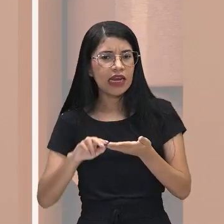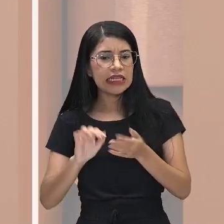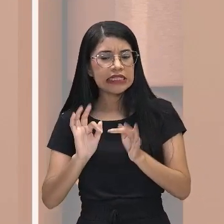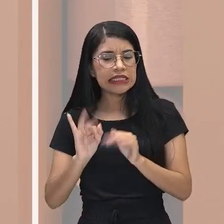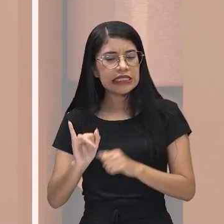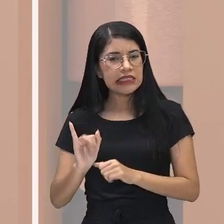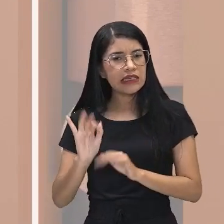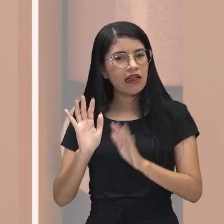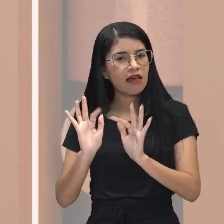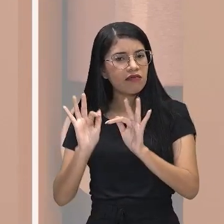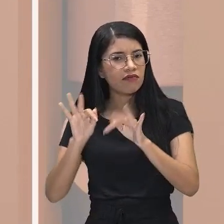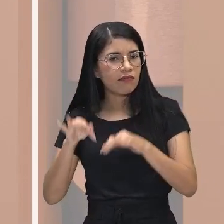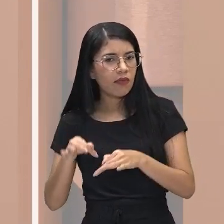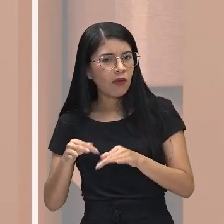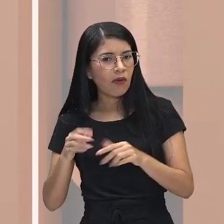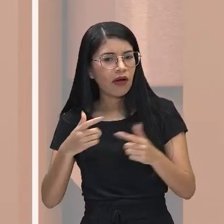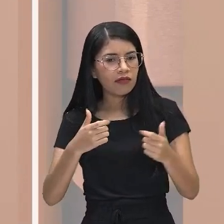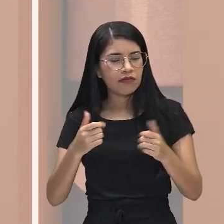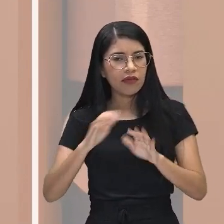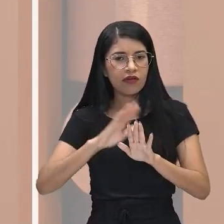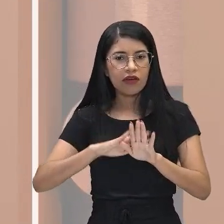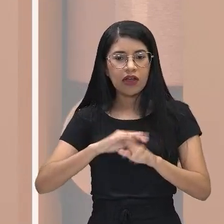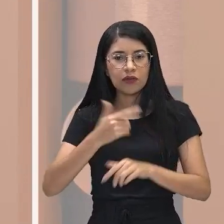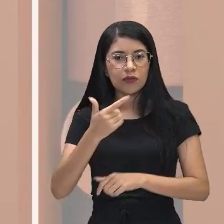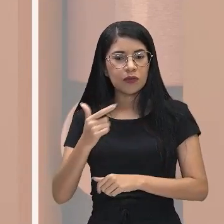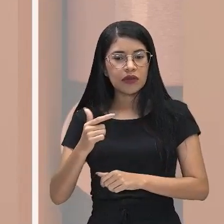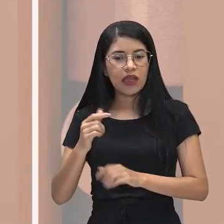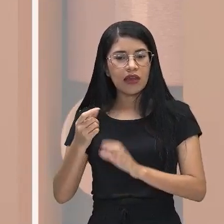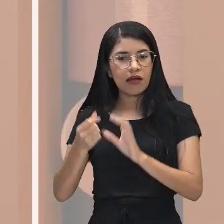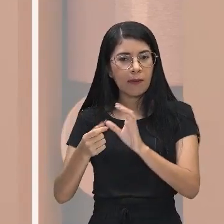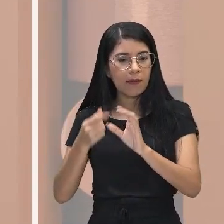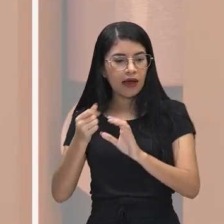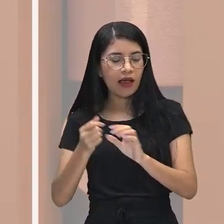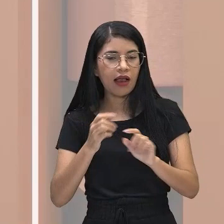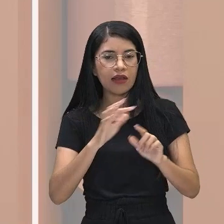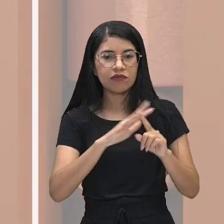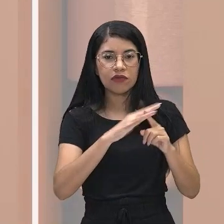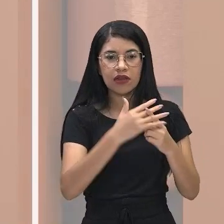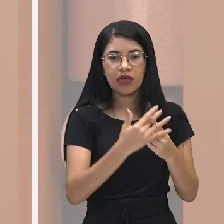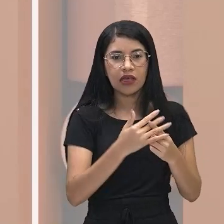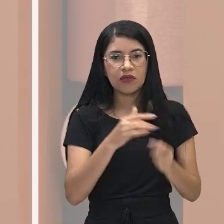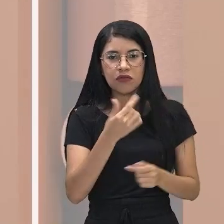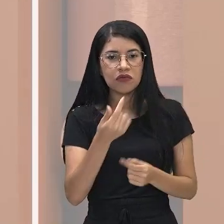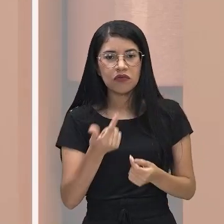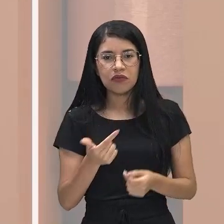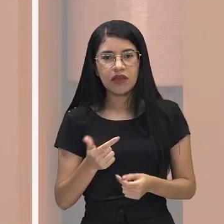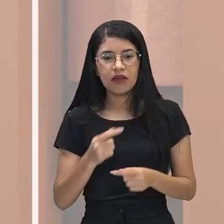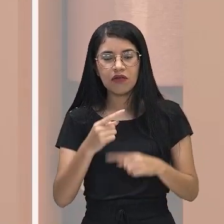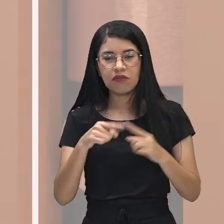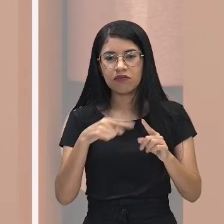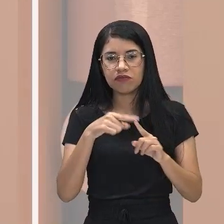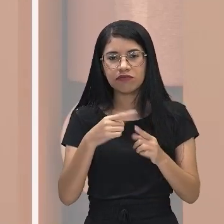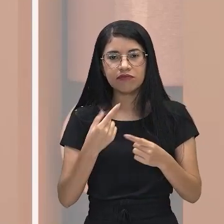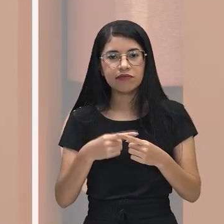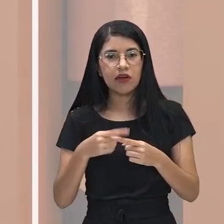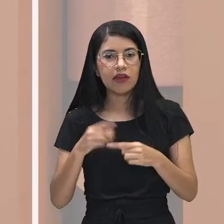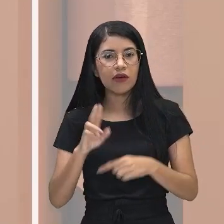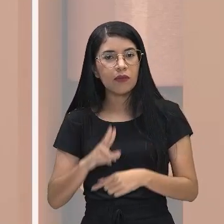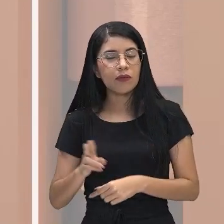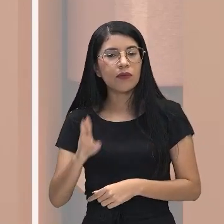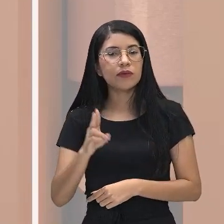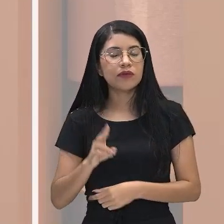acabou, não tem bloco socialista, não tem finalidade para a OTAN existir. Mas após a Guerra Fria,